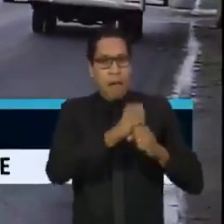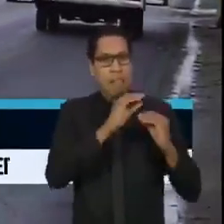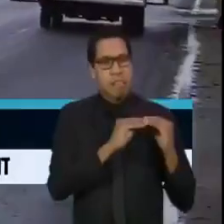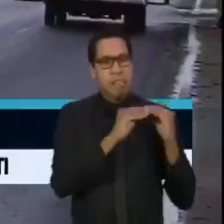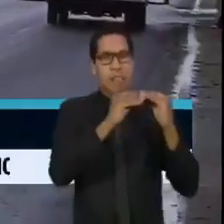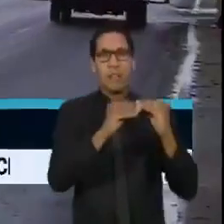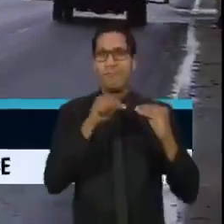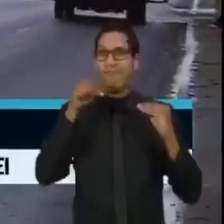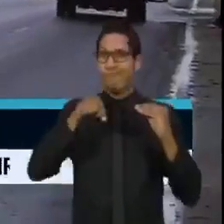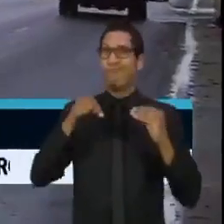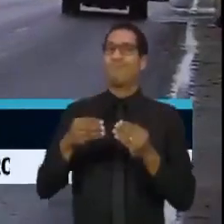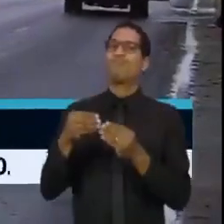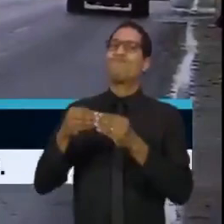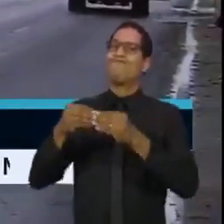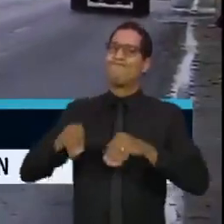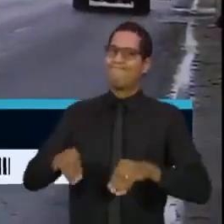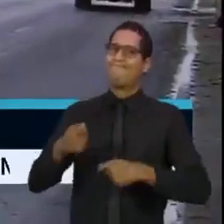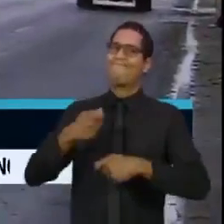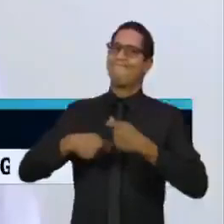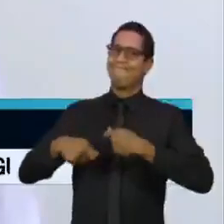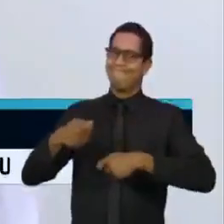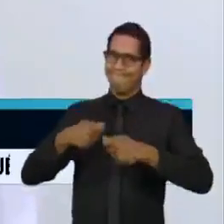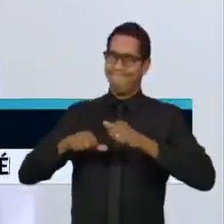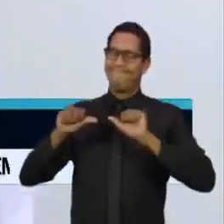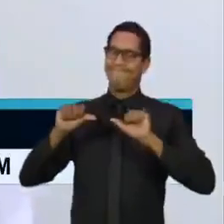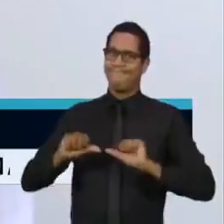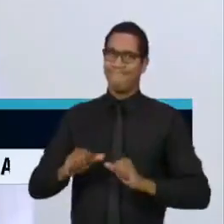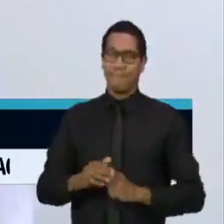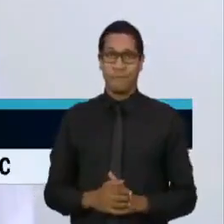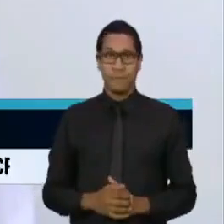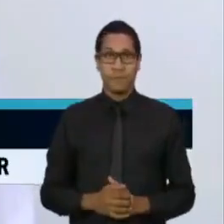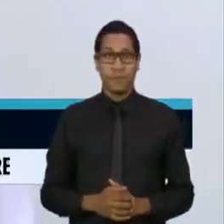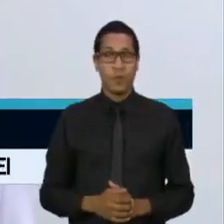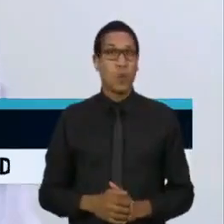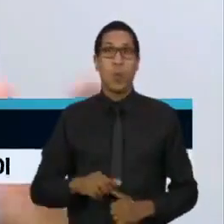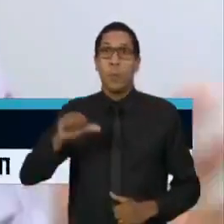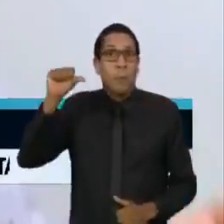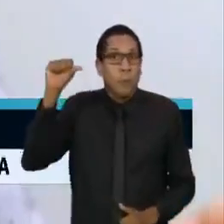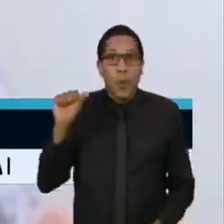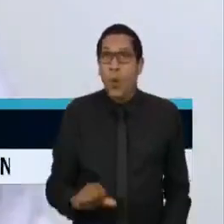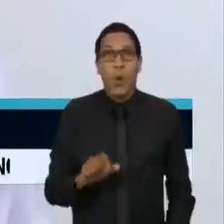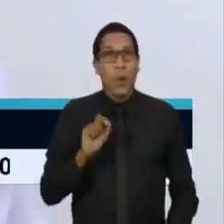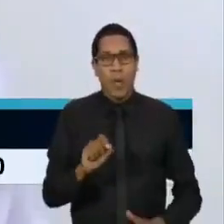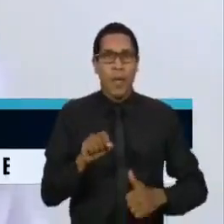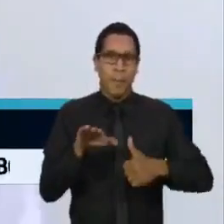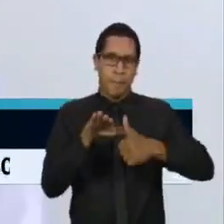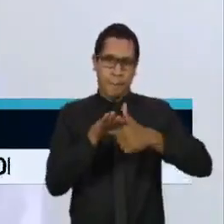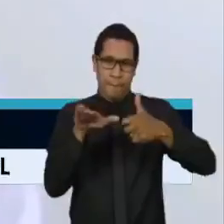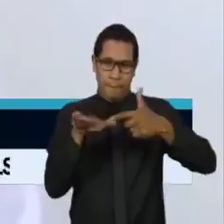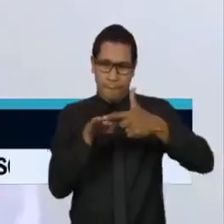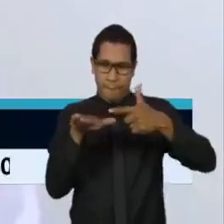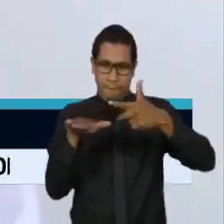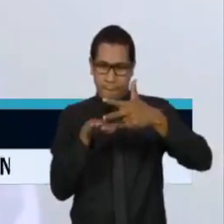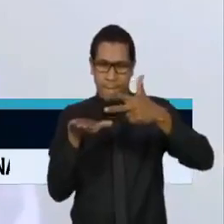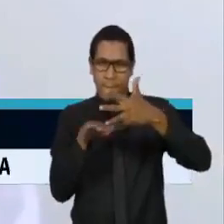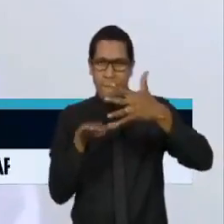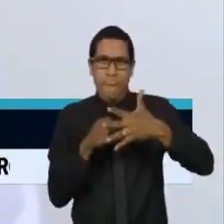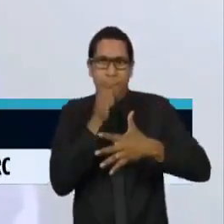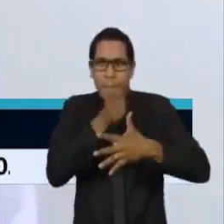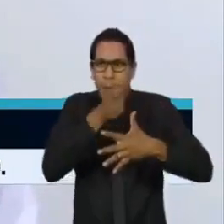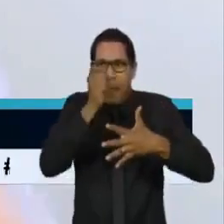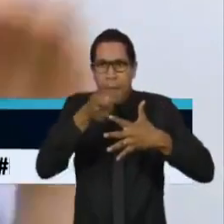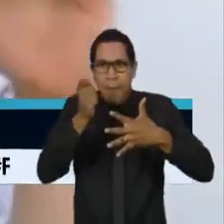anos pode ser prejudicial à economia. A pior de todas é parcelar, a meu ver, e,